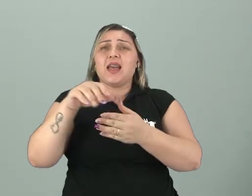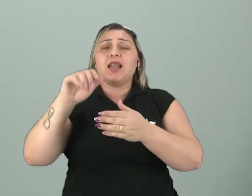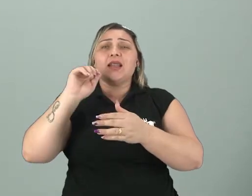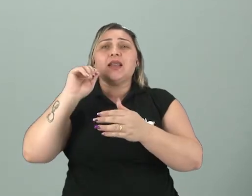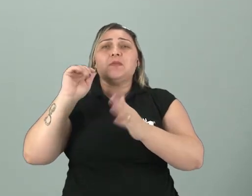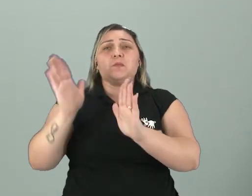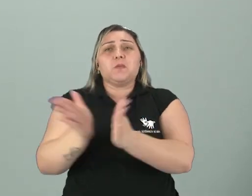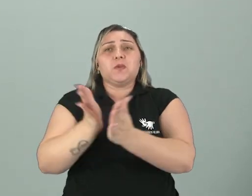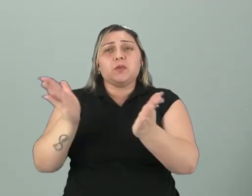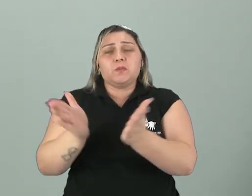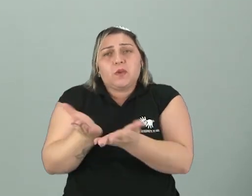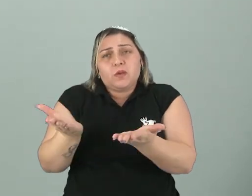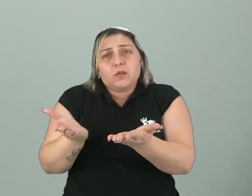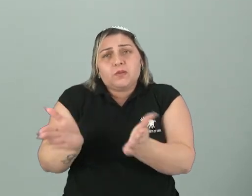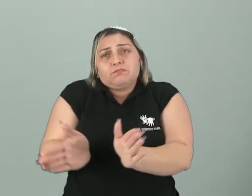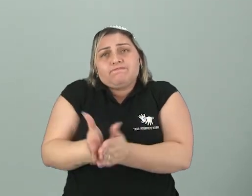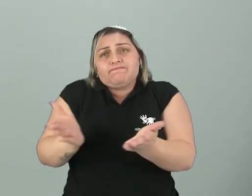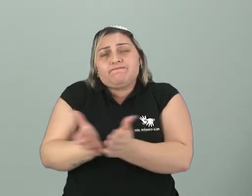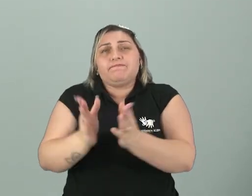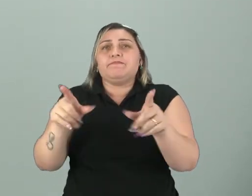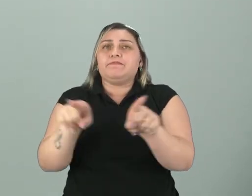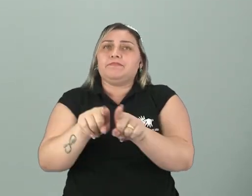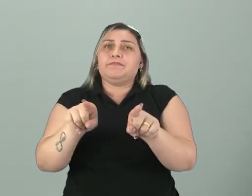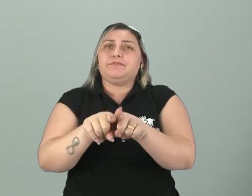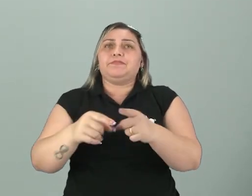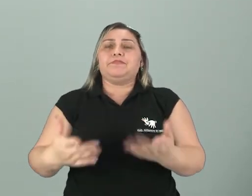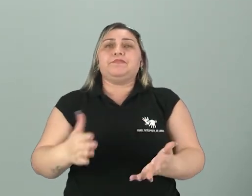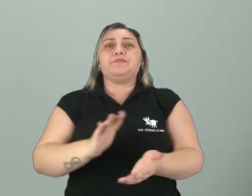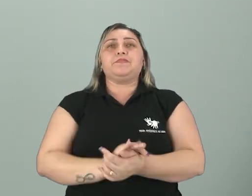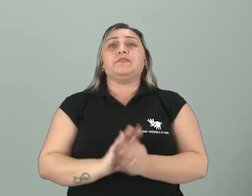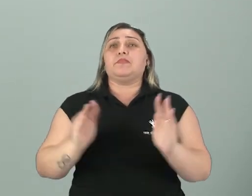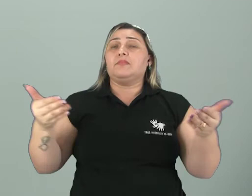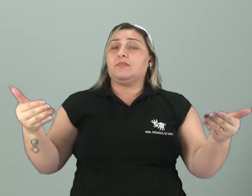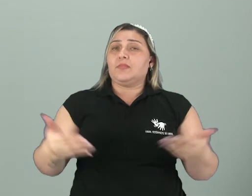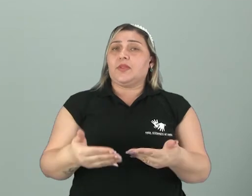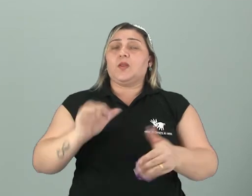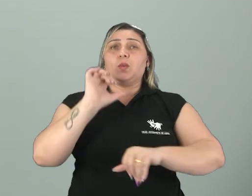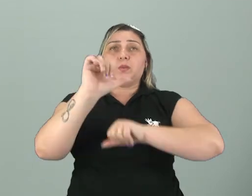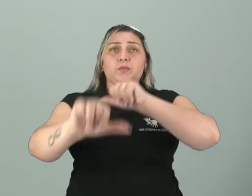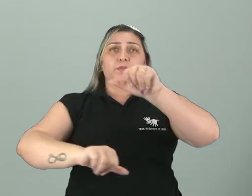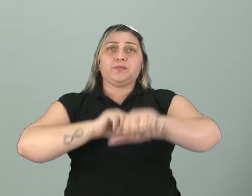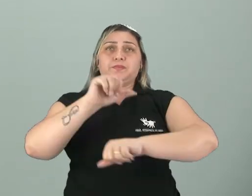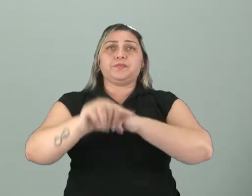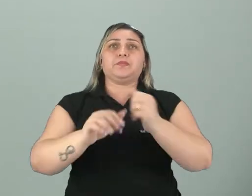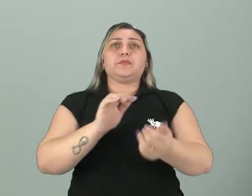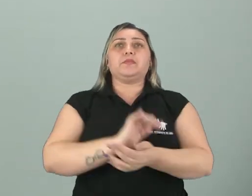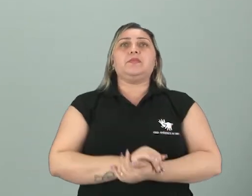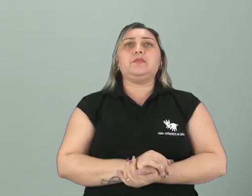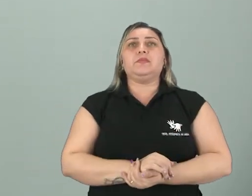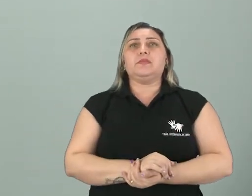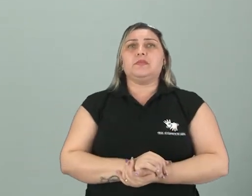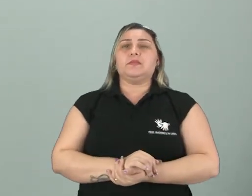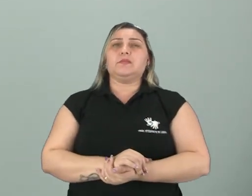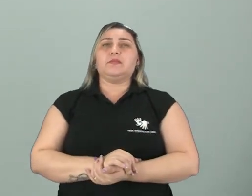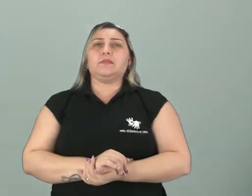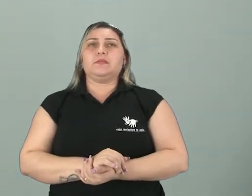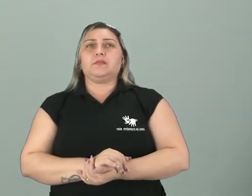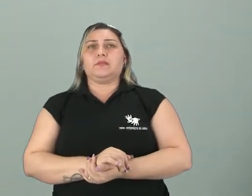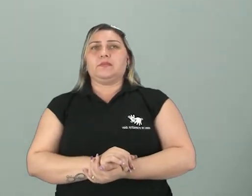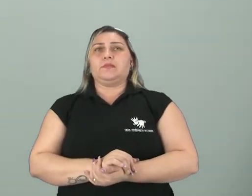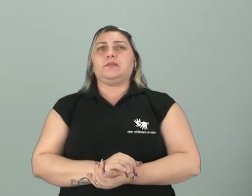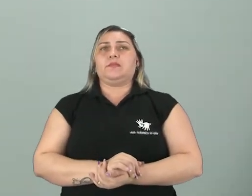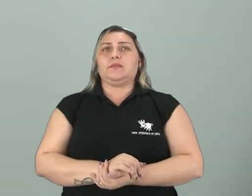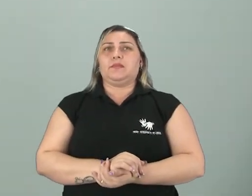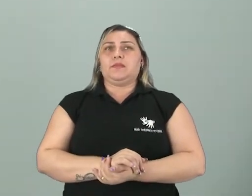é o entendimento, os pontos colocados dessa maneira. Agora, vamos modificar a pontuação, mesmo trecho modificando